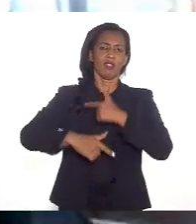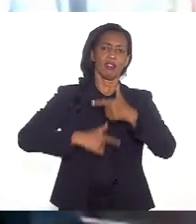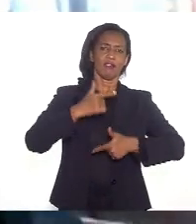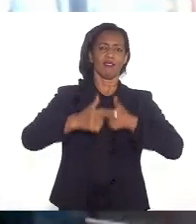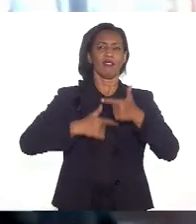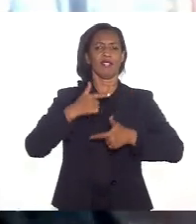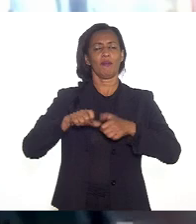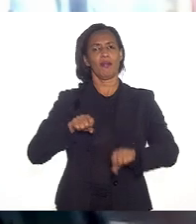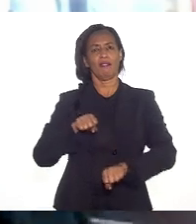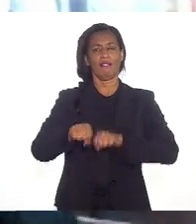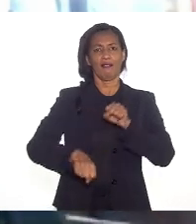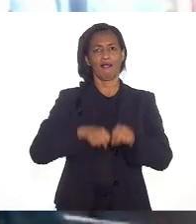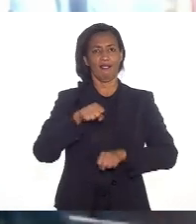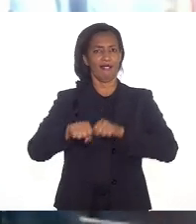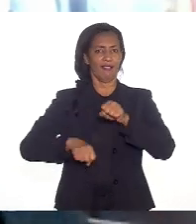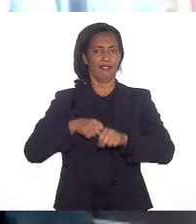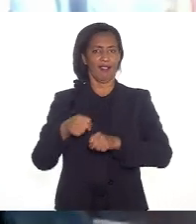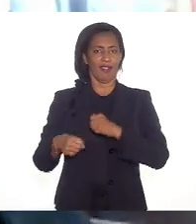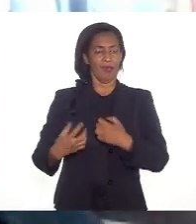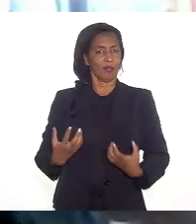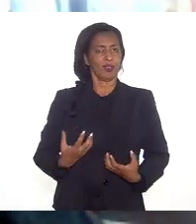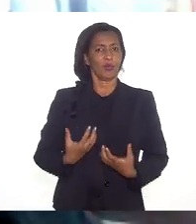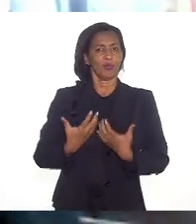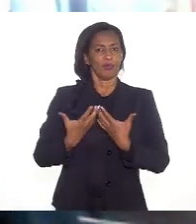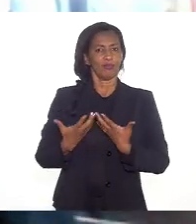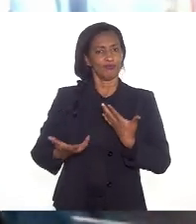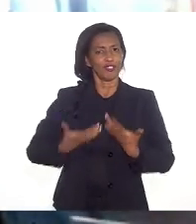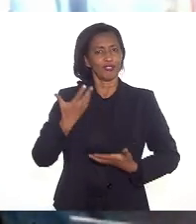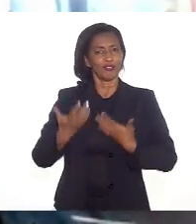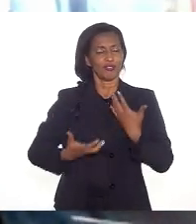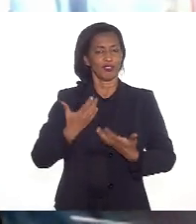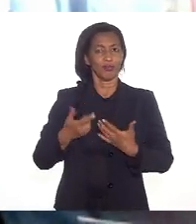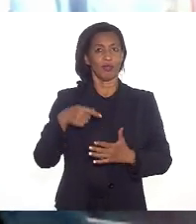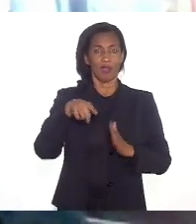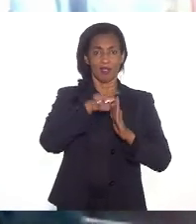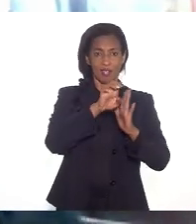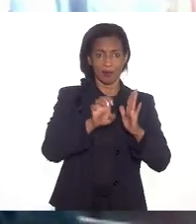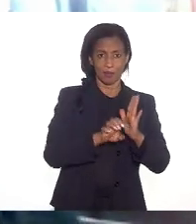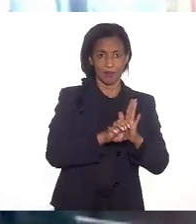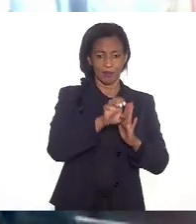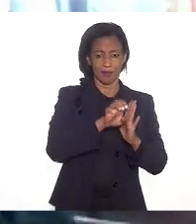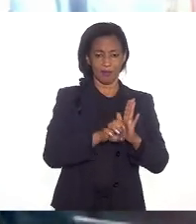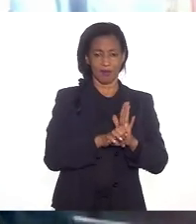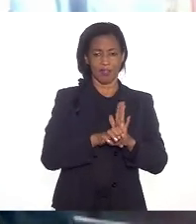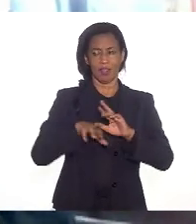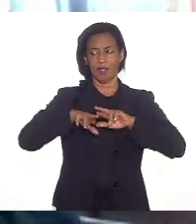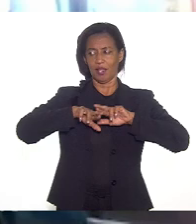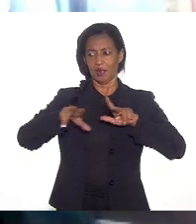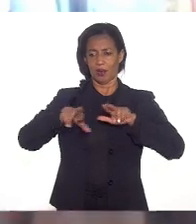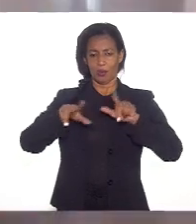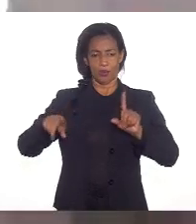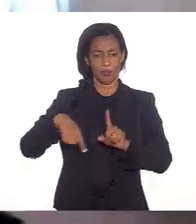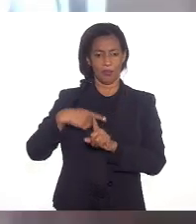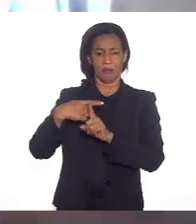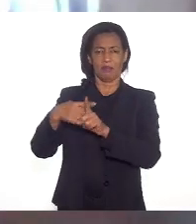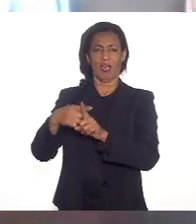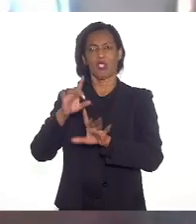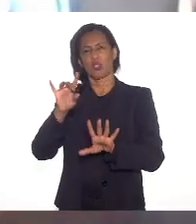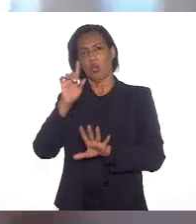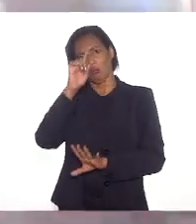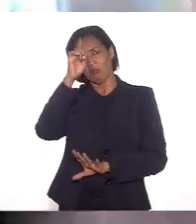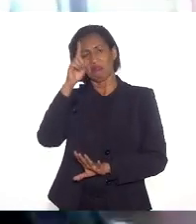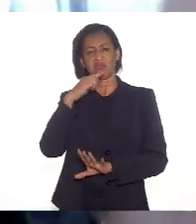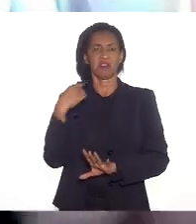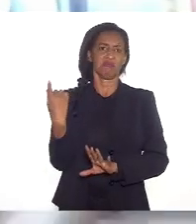dar um estímulo qualquer, não pecuniário. Então, essas emendas, elas não são mais, salvo a ideia